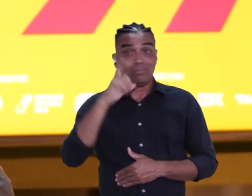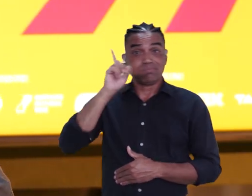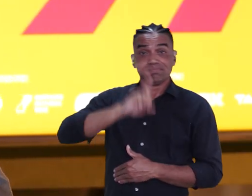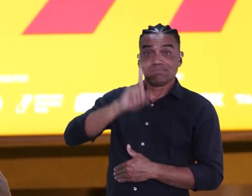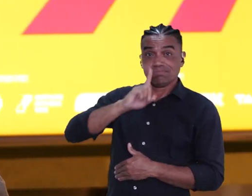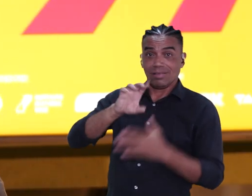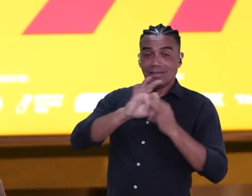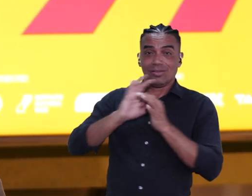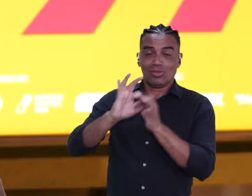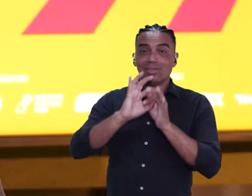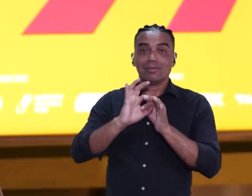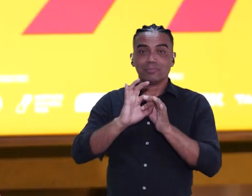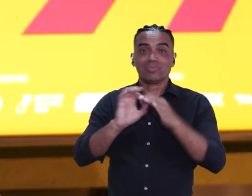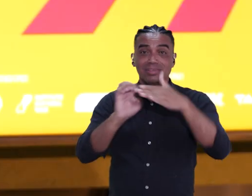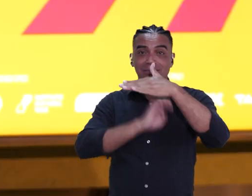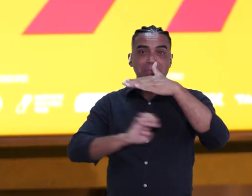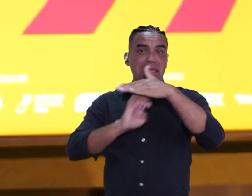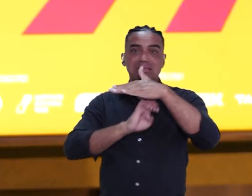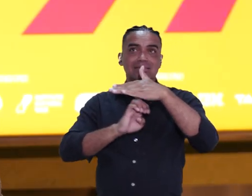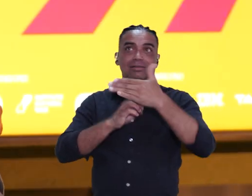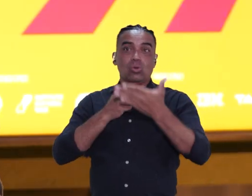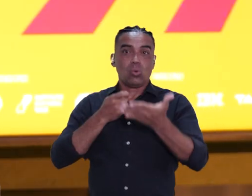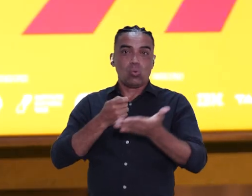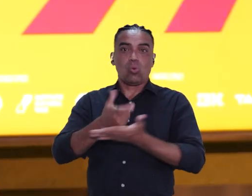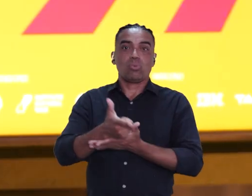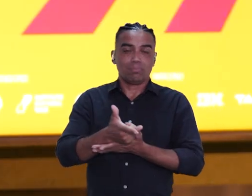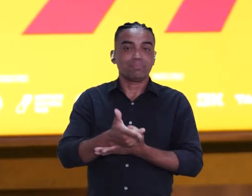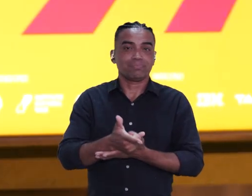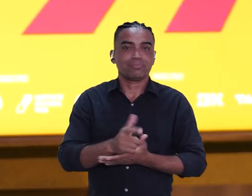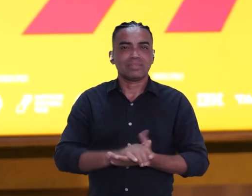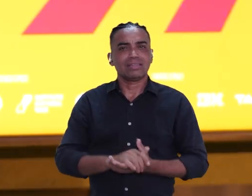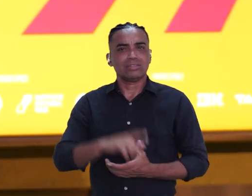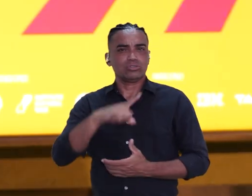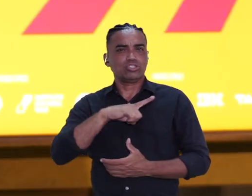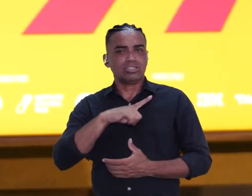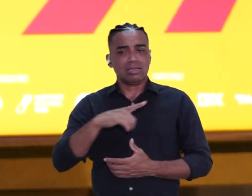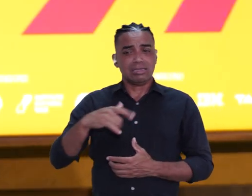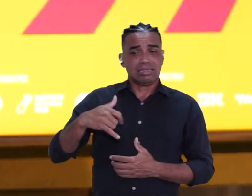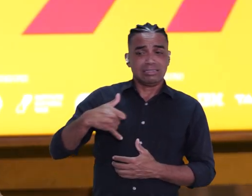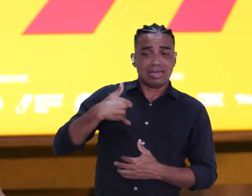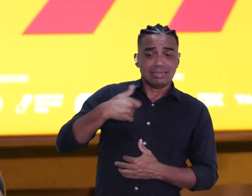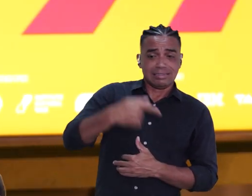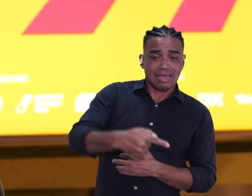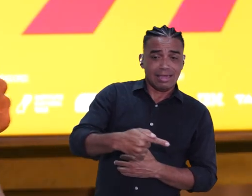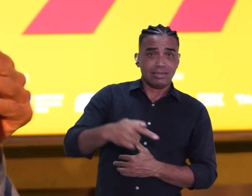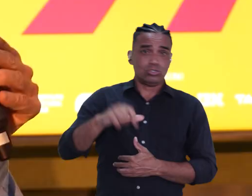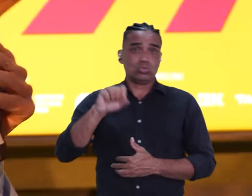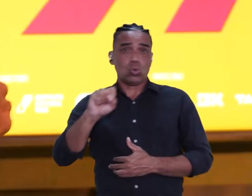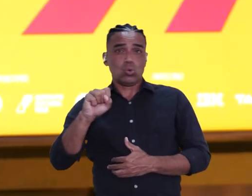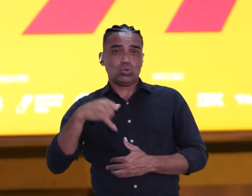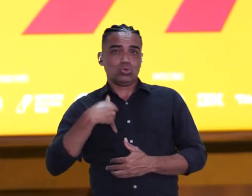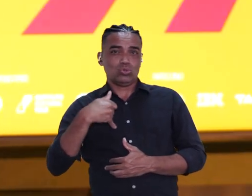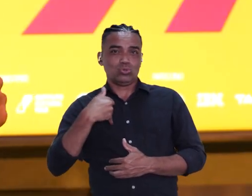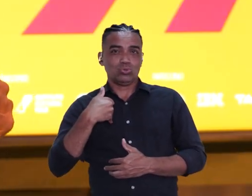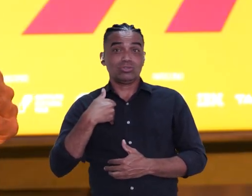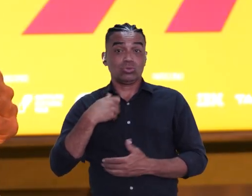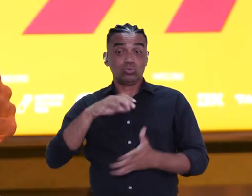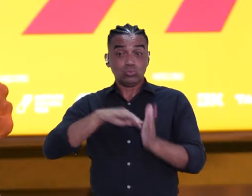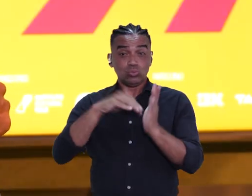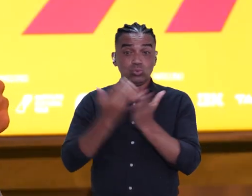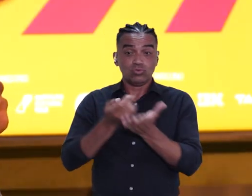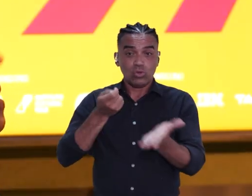que não é isso, ele cresceu, ele tinha 7 para 8 anos, ele viu isso, aquilo tudo ser